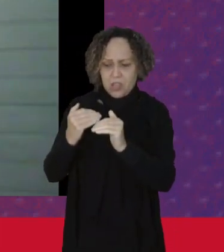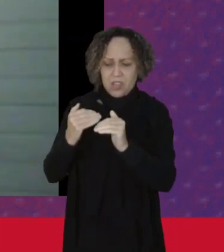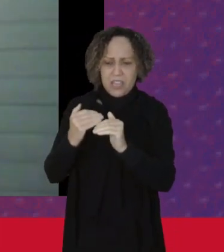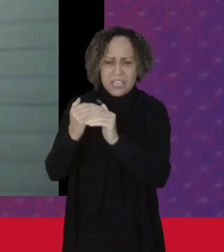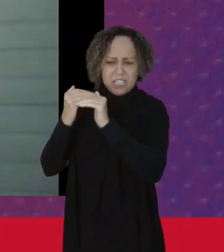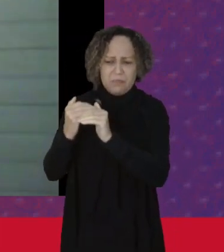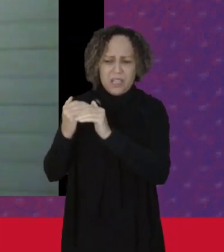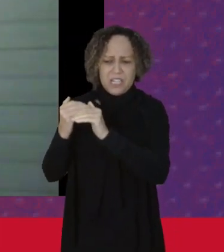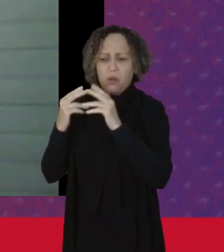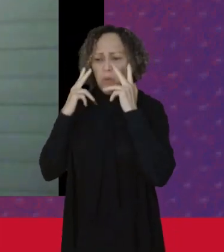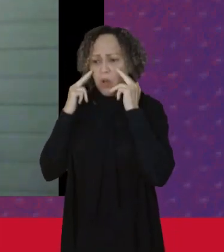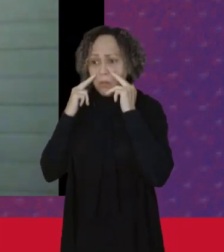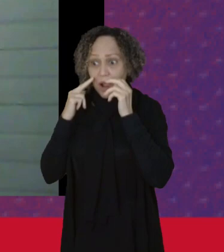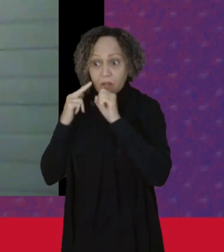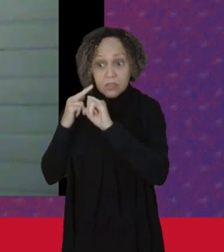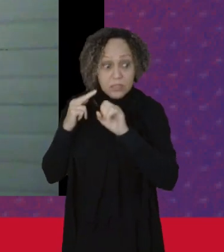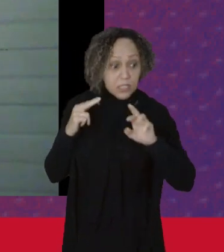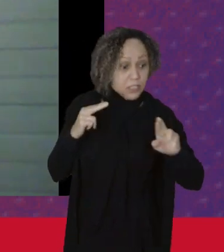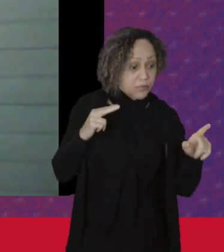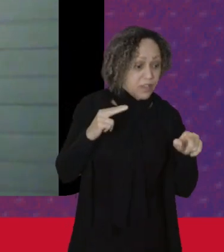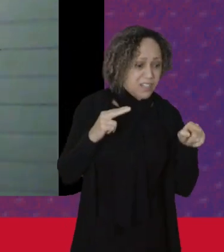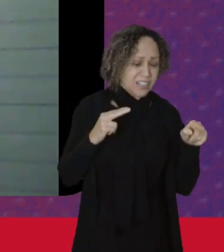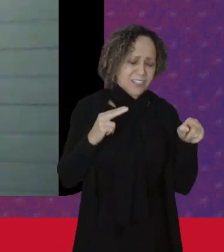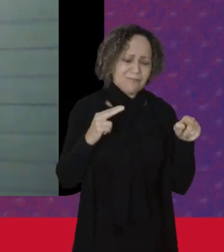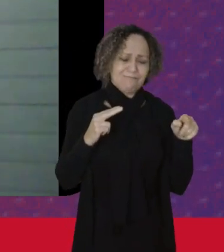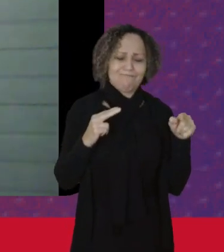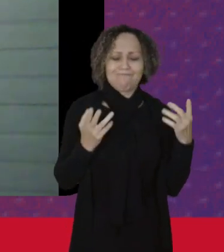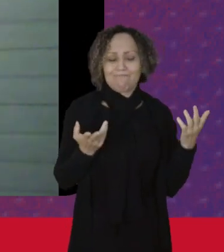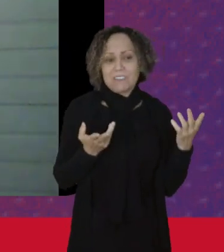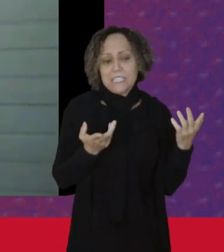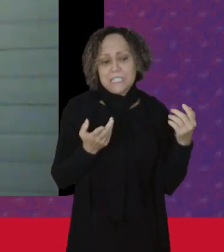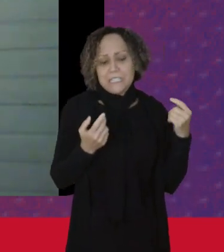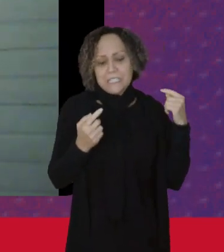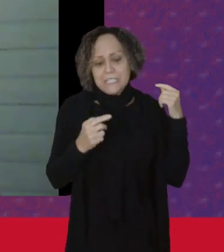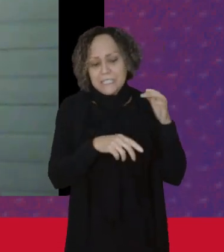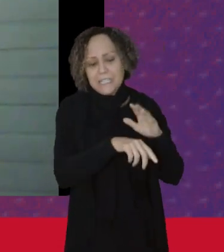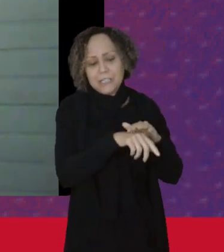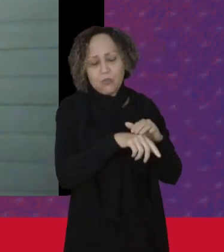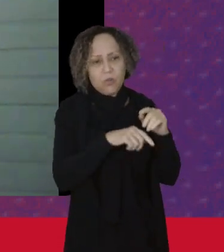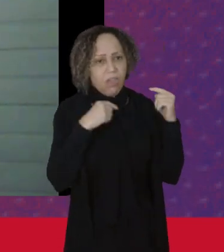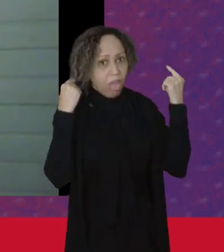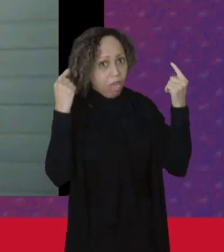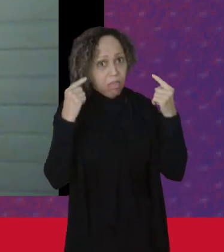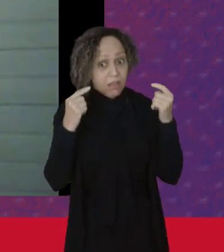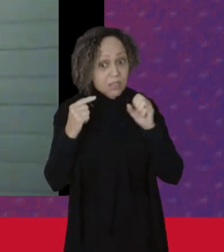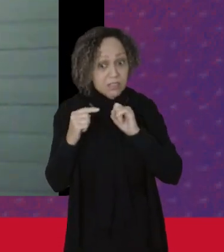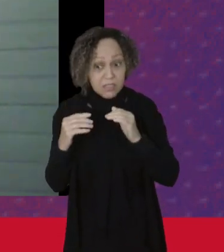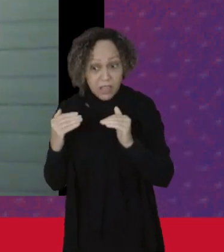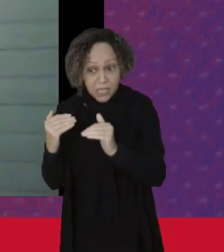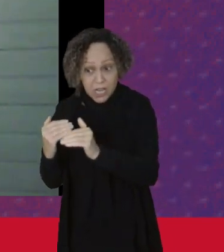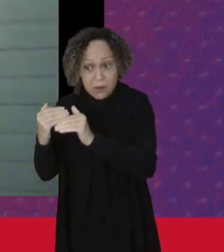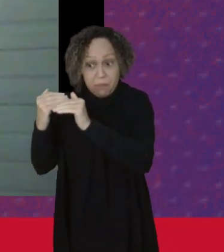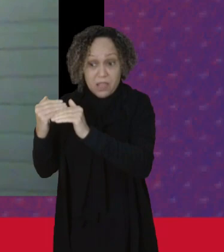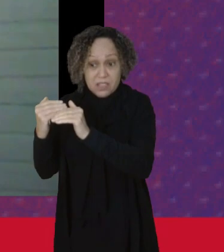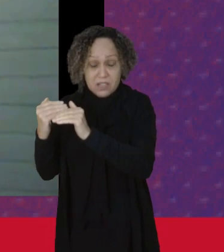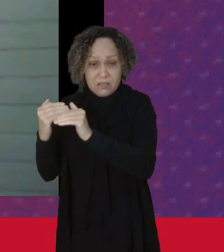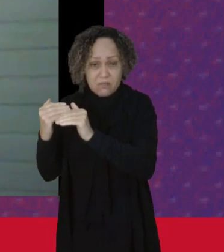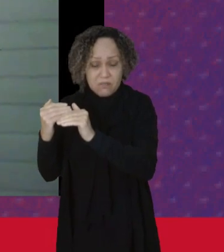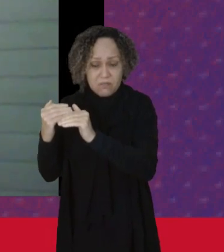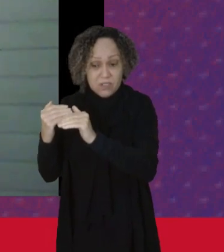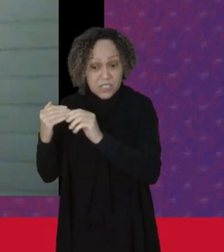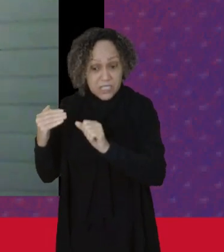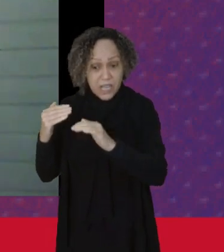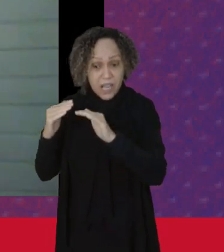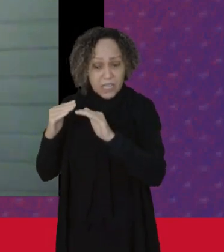é o sujeito que não é normal, não é aquela régua que é o problema, não, é o sujeito